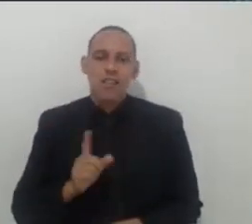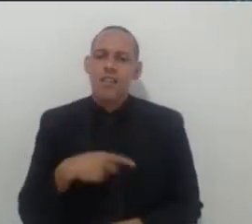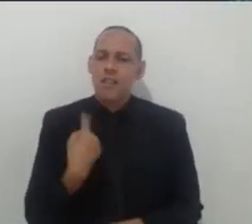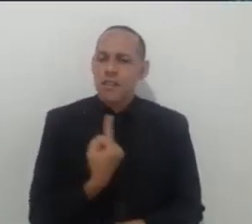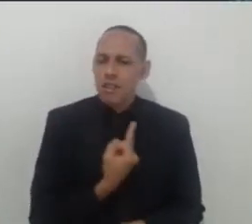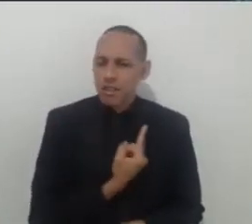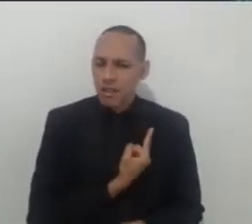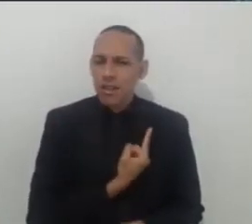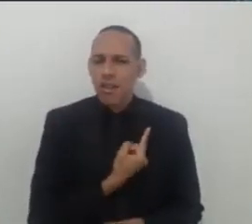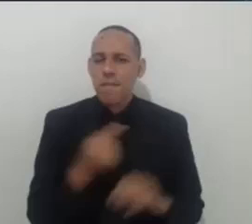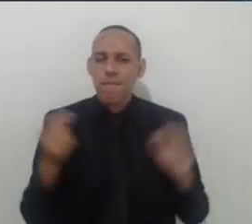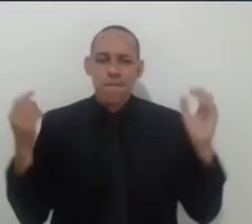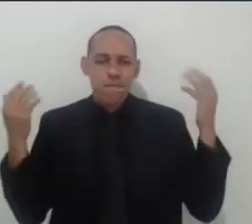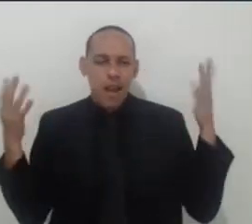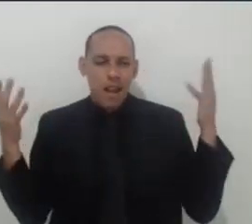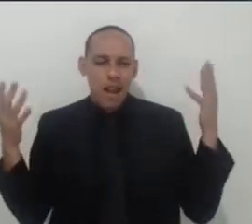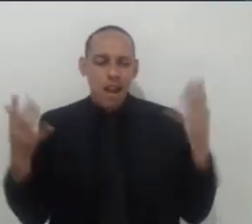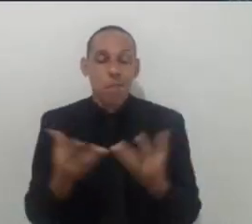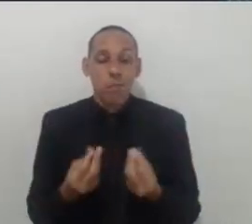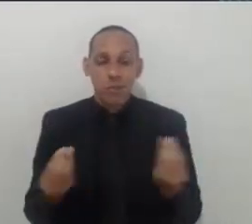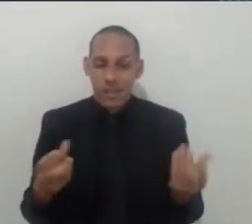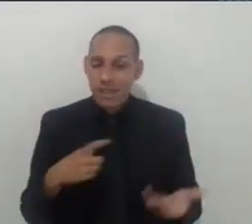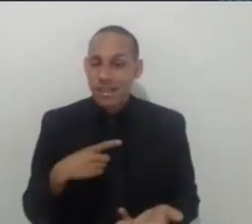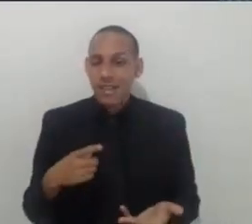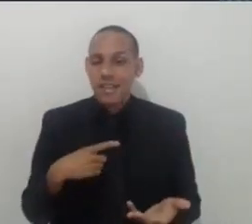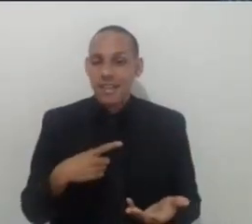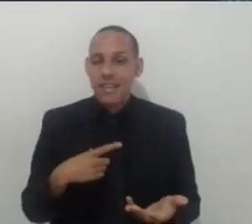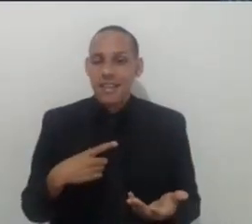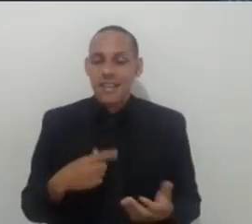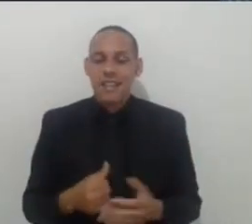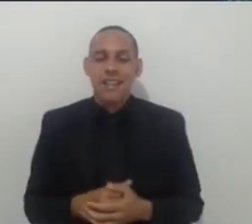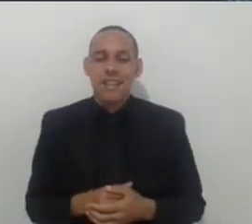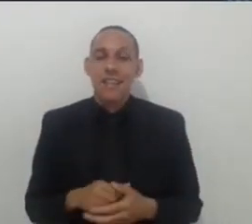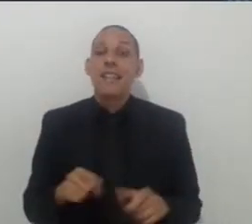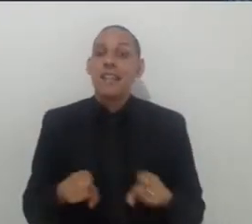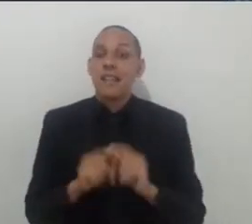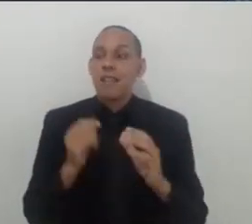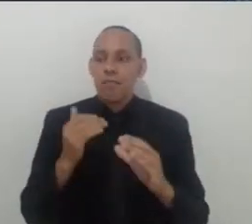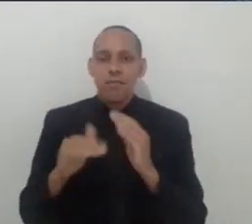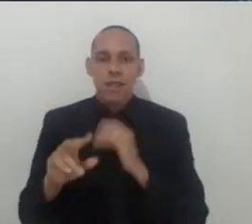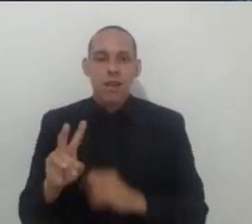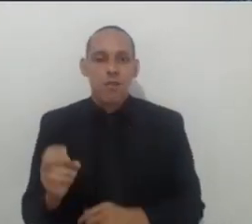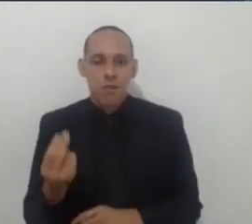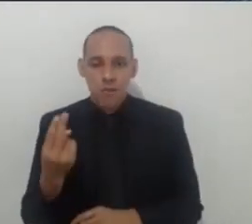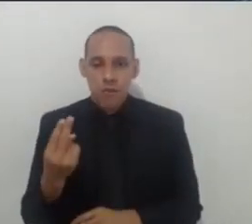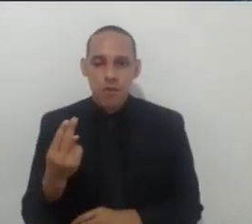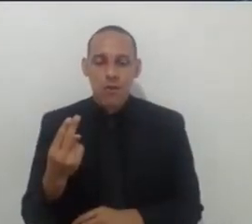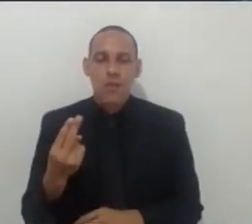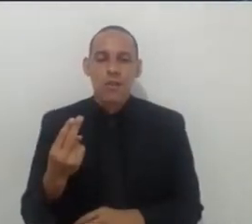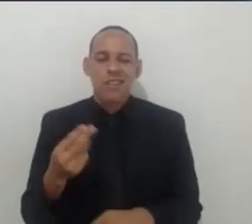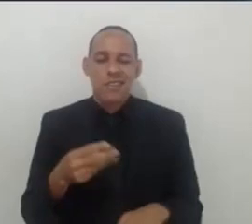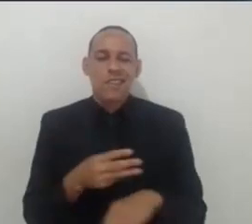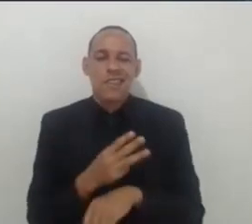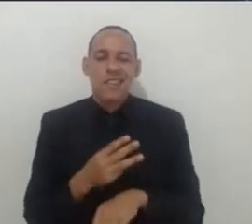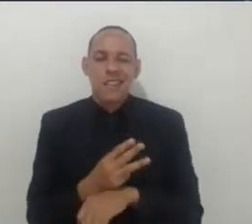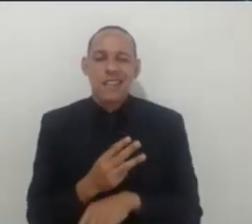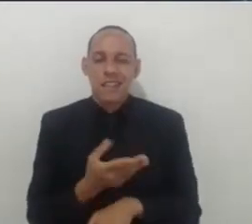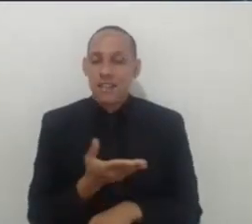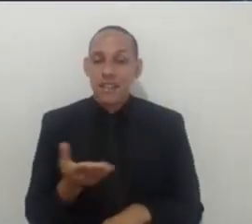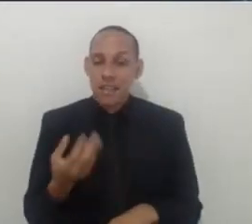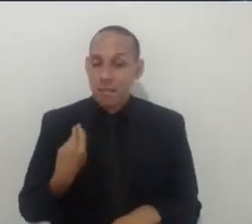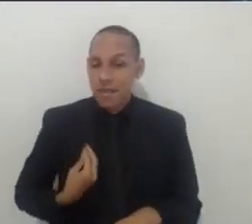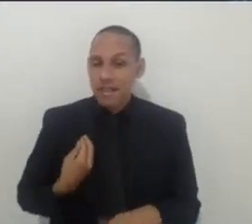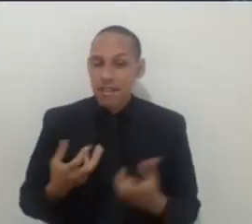muitas comemorações a fazer. Inclusive, vou encaminhar para o nosso Zap para quem quiser se fazer